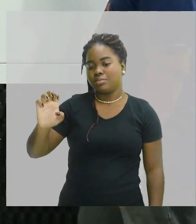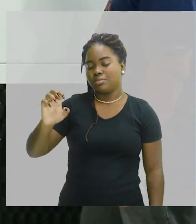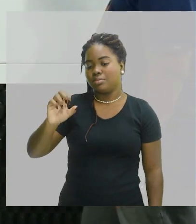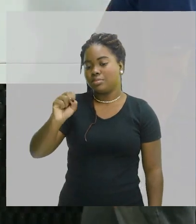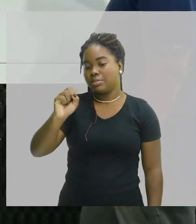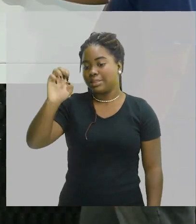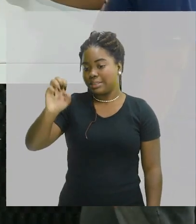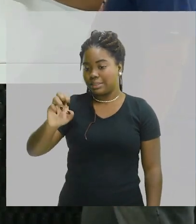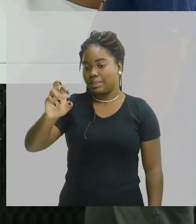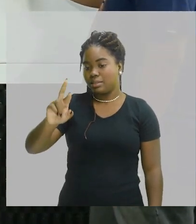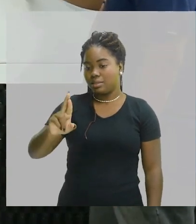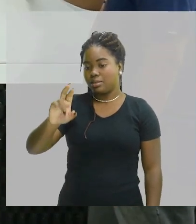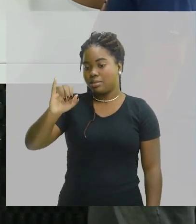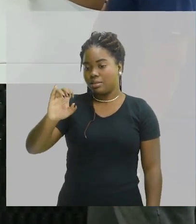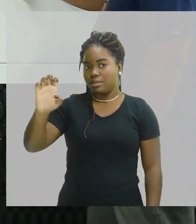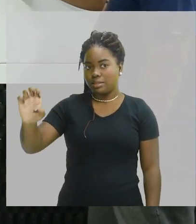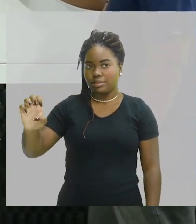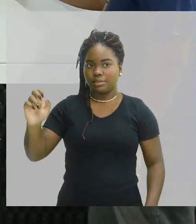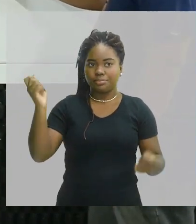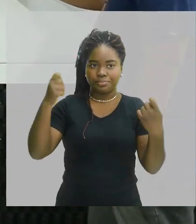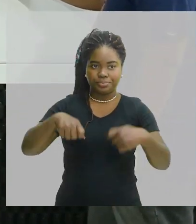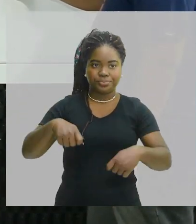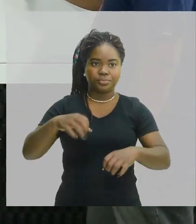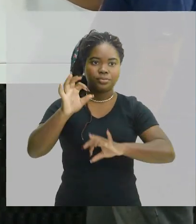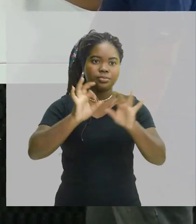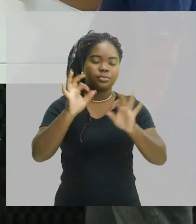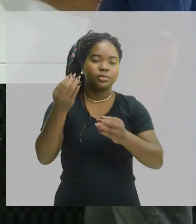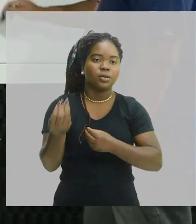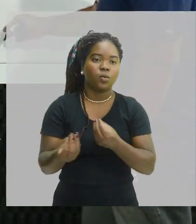ter feito como? Ele poderia ter feito isso, ó.